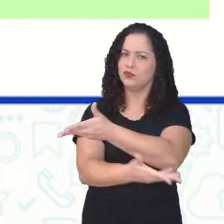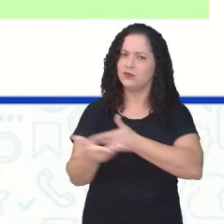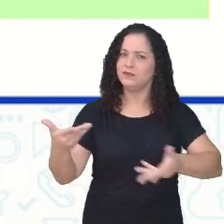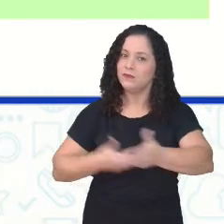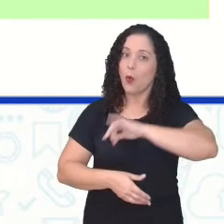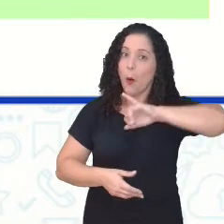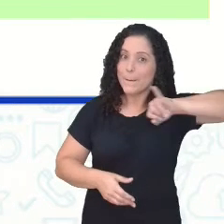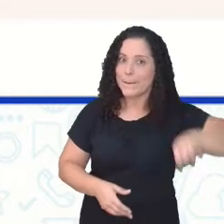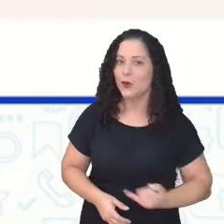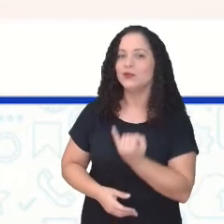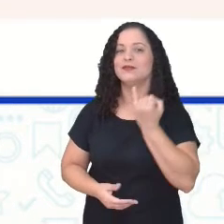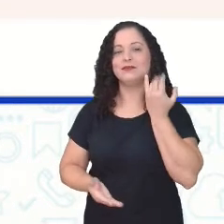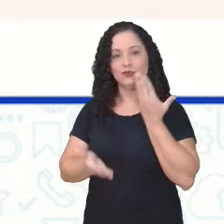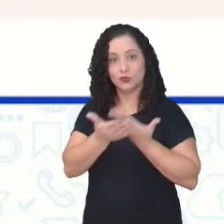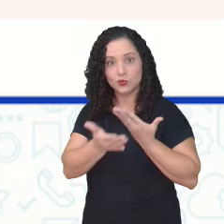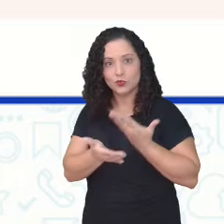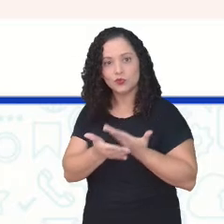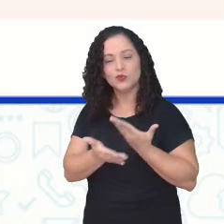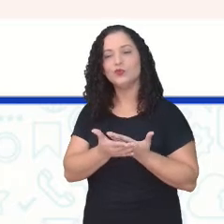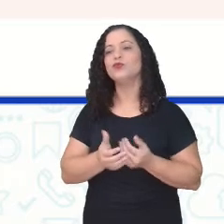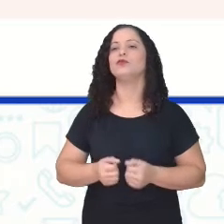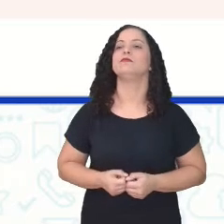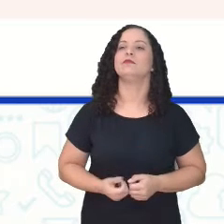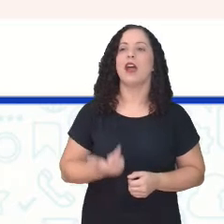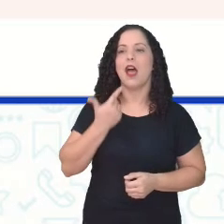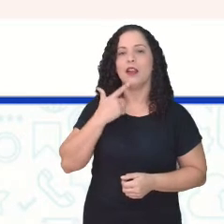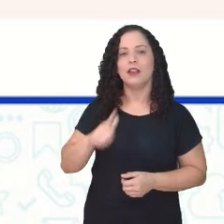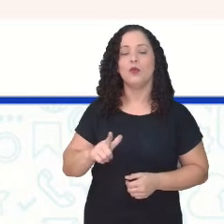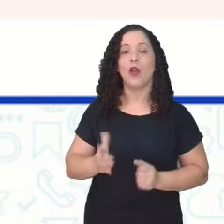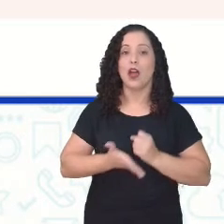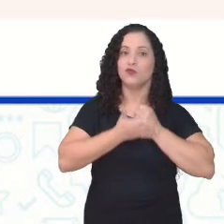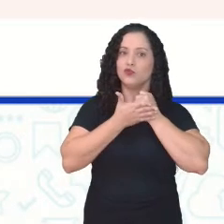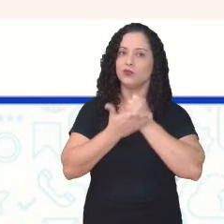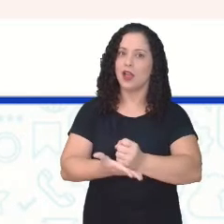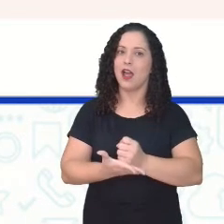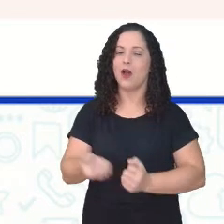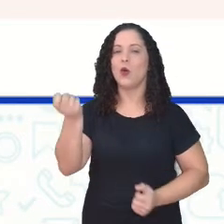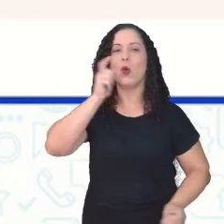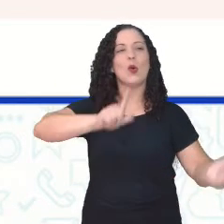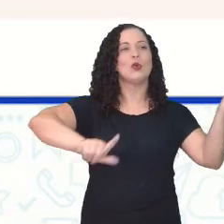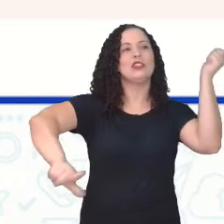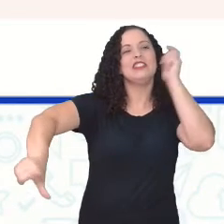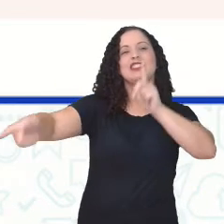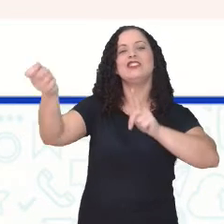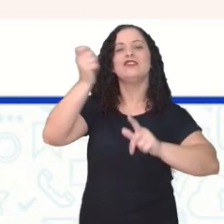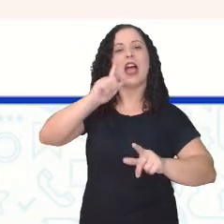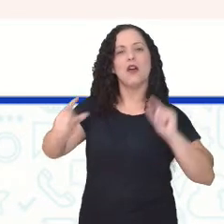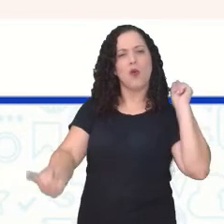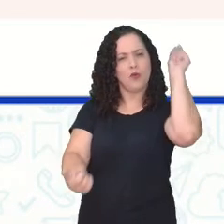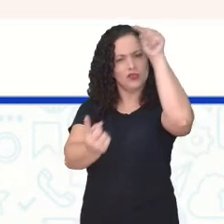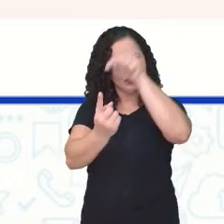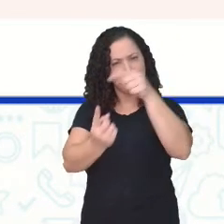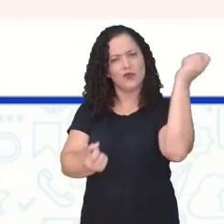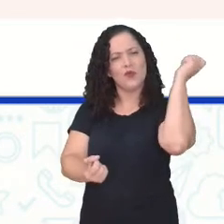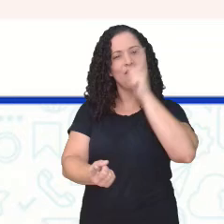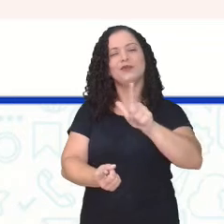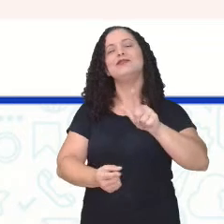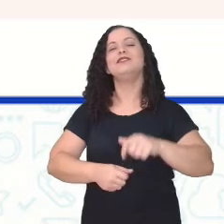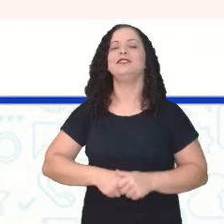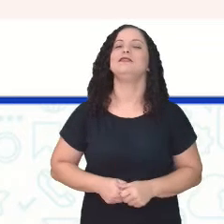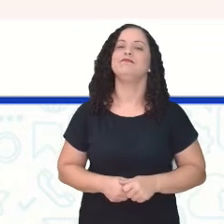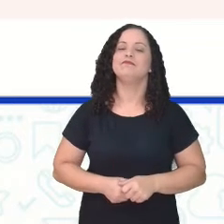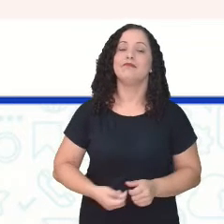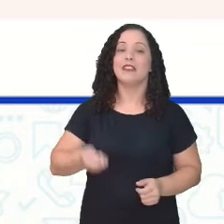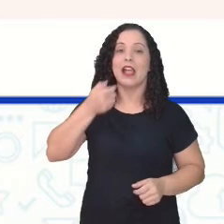estudos também. A língua nos ajuda a atingir os nossos objetivos, não é? Porque é através da